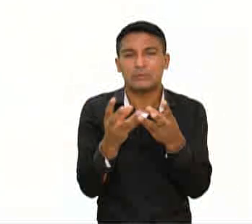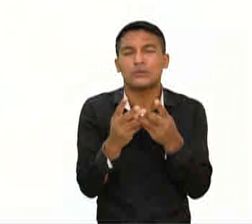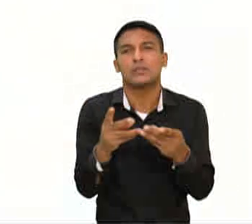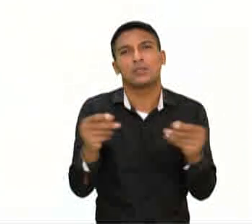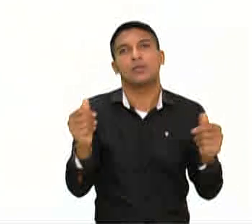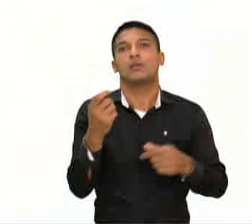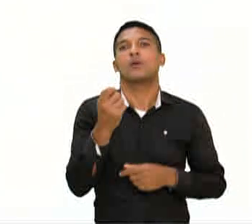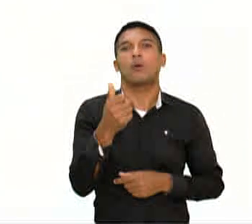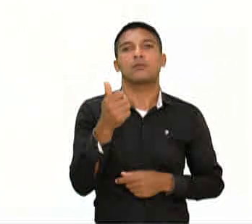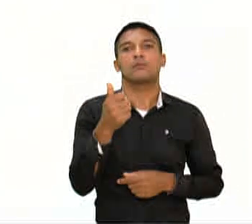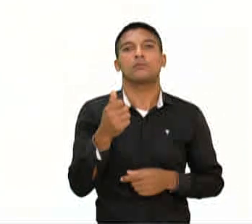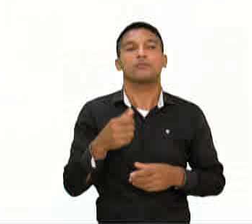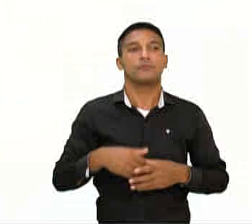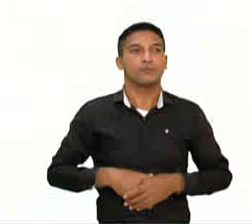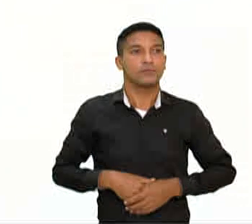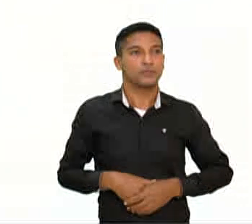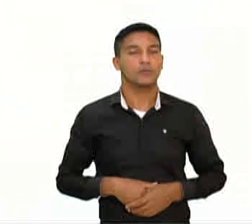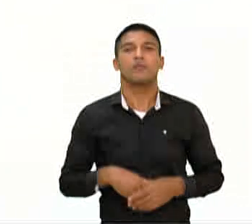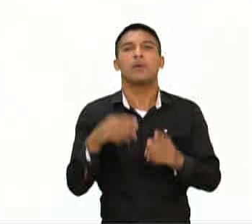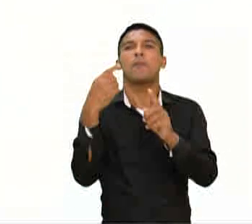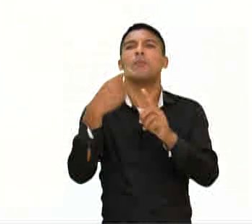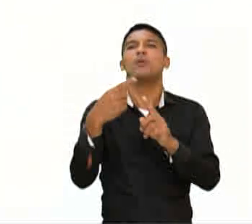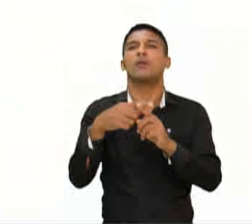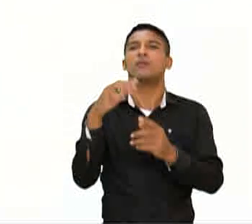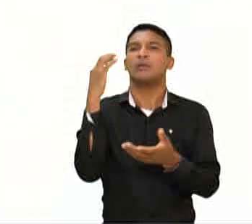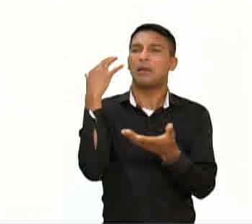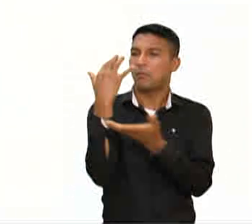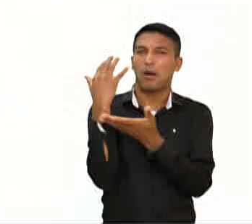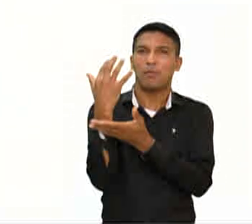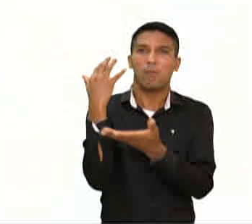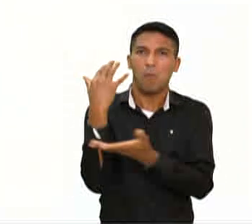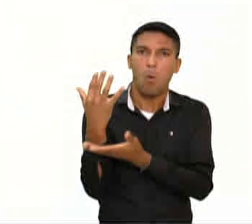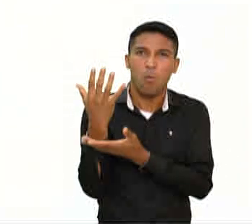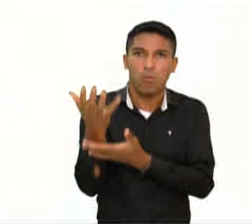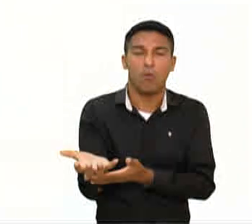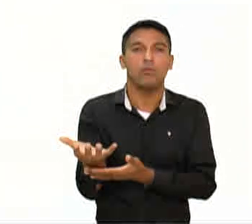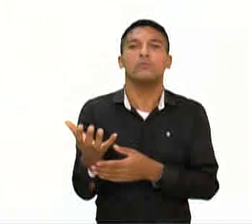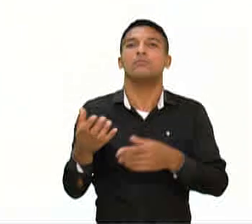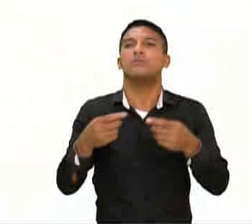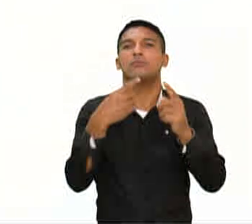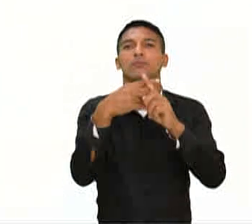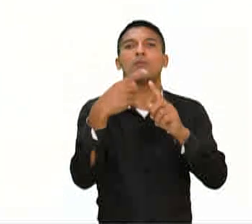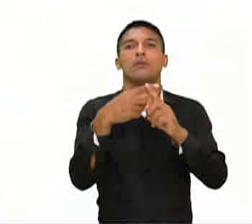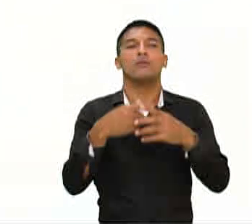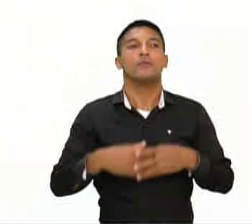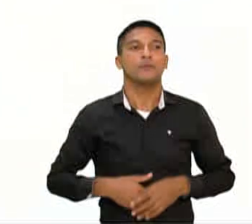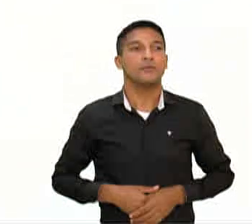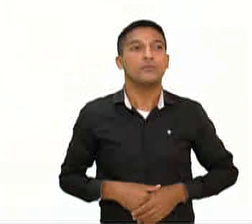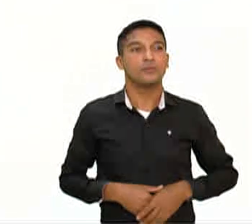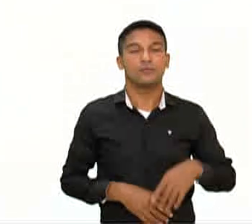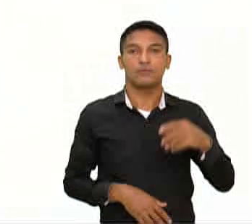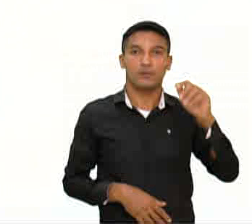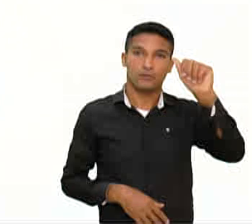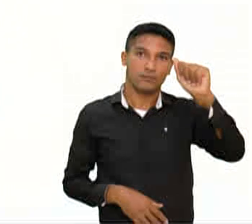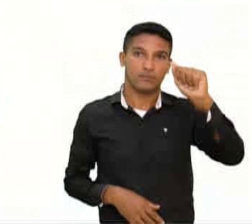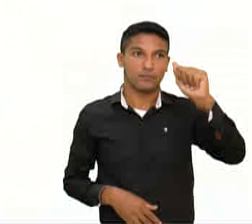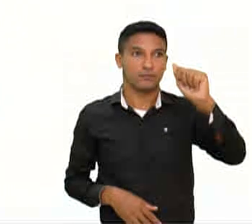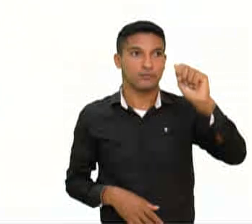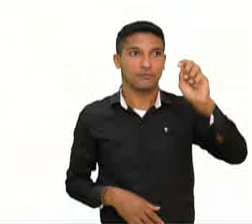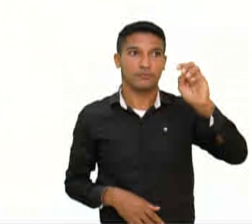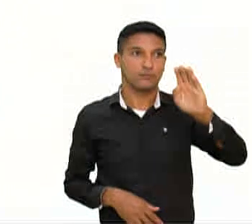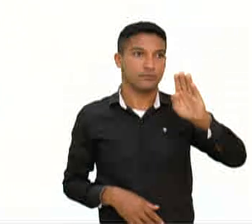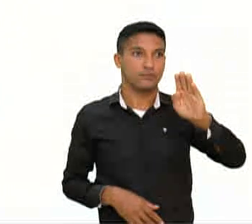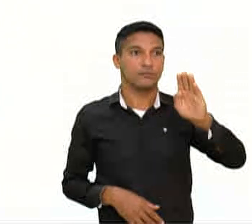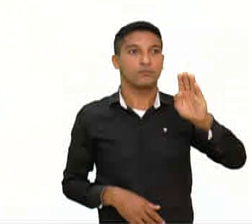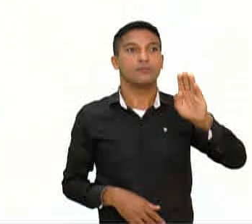facilitar o avanço de lavouras de café. Letra B. Constituía-se na vegetação natural predominante nas zonas climáticas